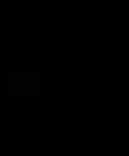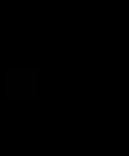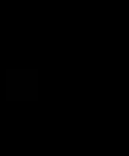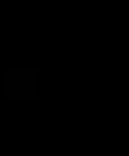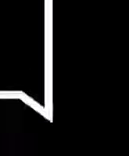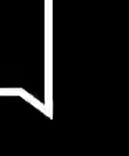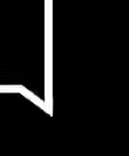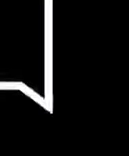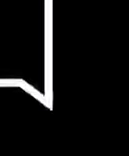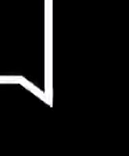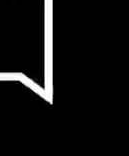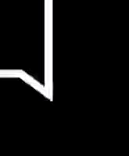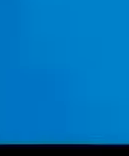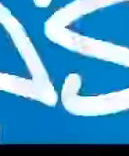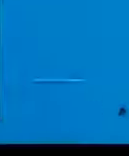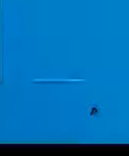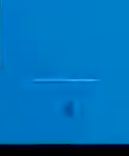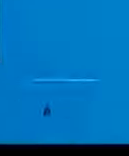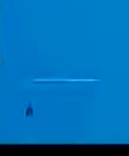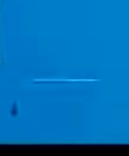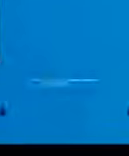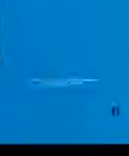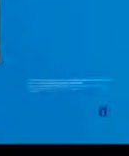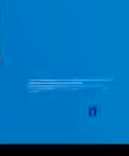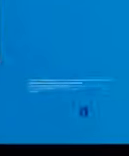aí